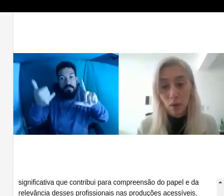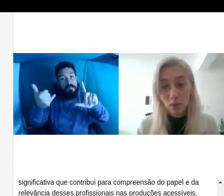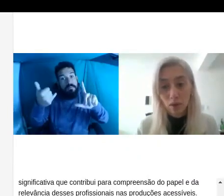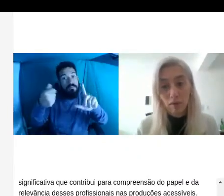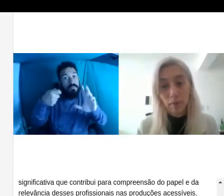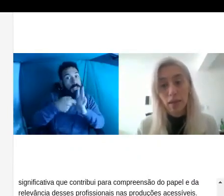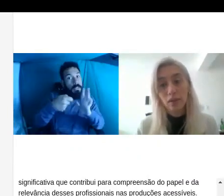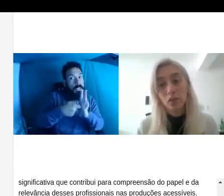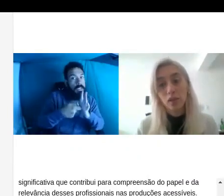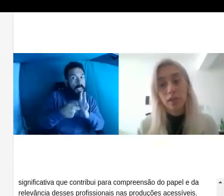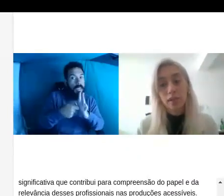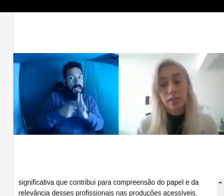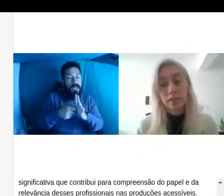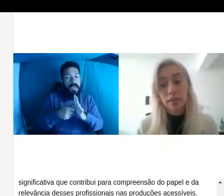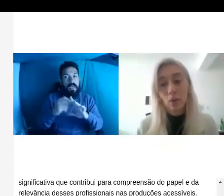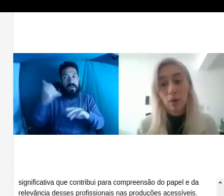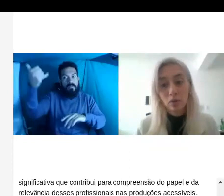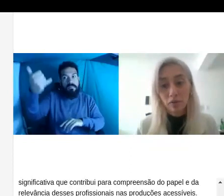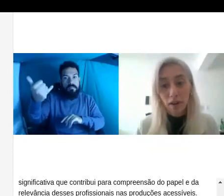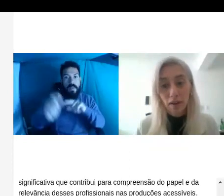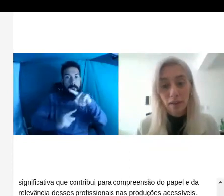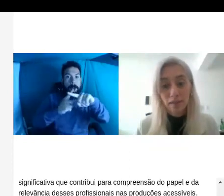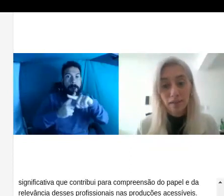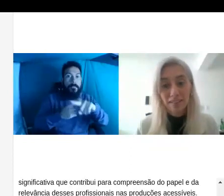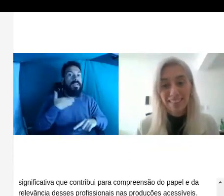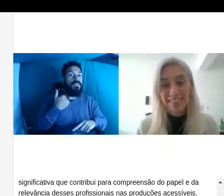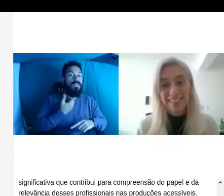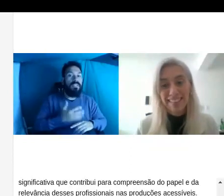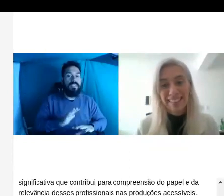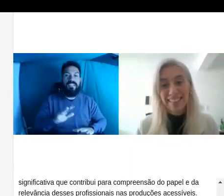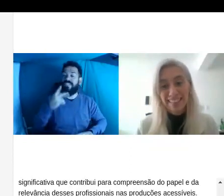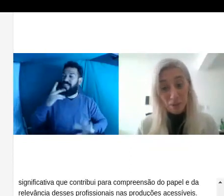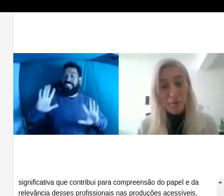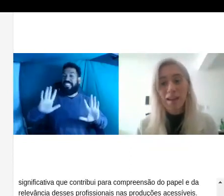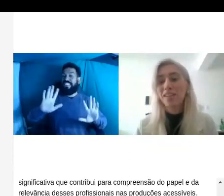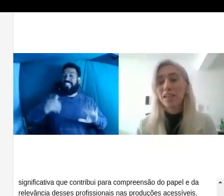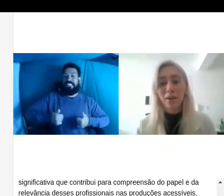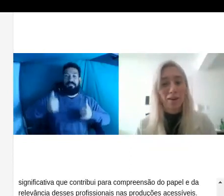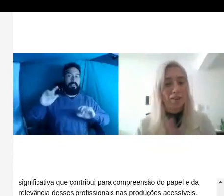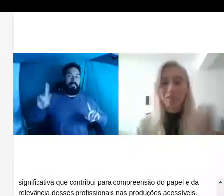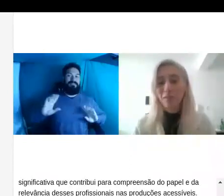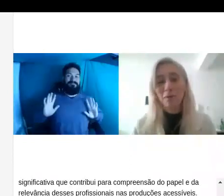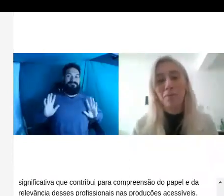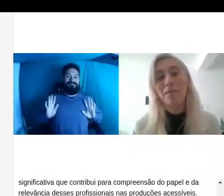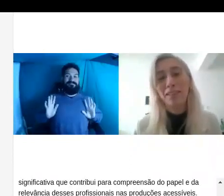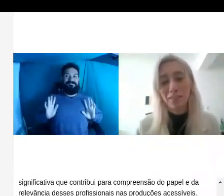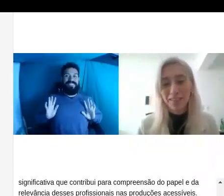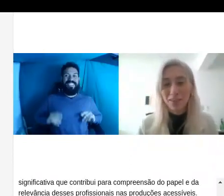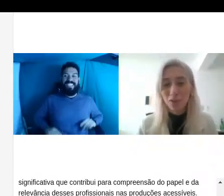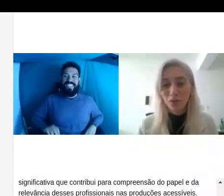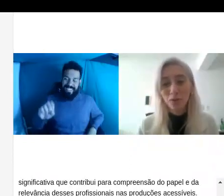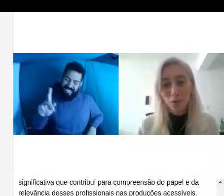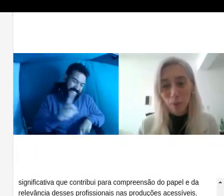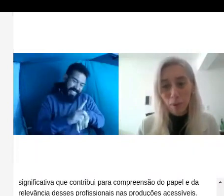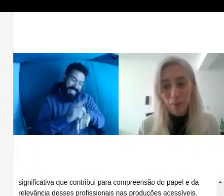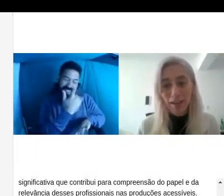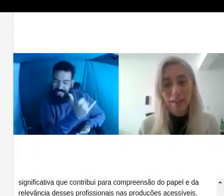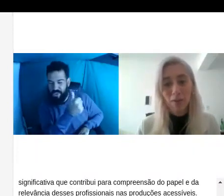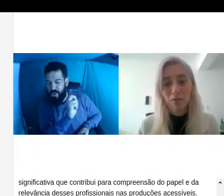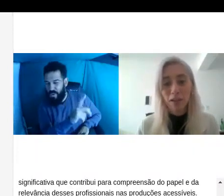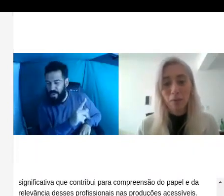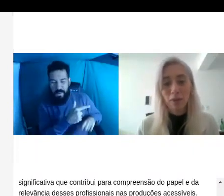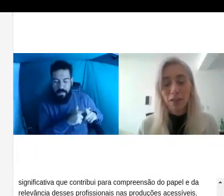com áudio novamente, Eu se o acho áudio que é falha. melhor. Também acho que Eu já melhor tô. não tem problema, então. A gente te ouviu super